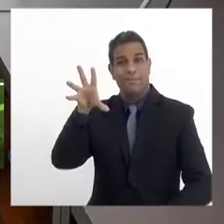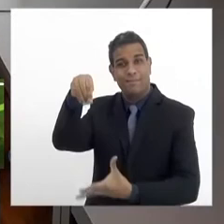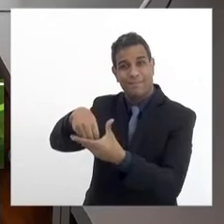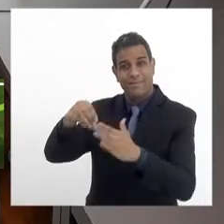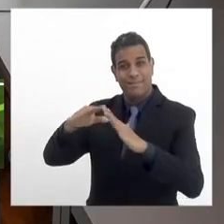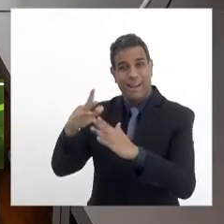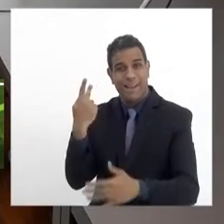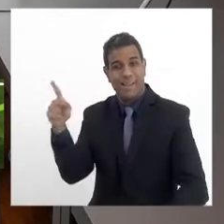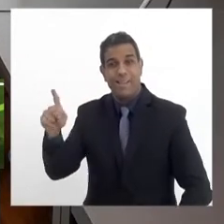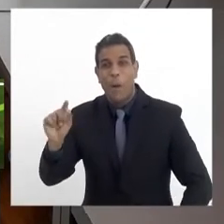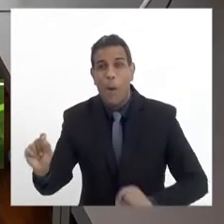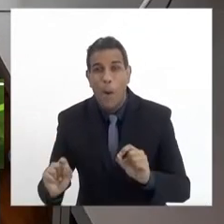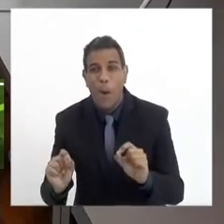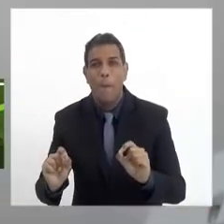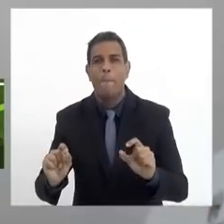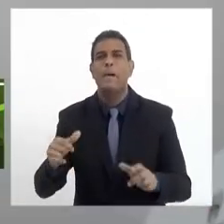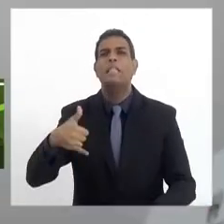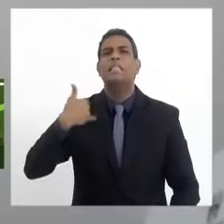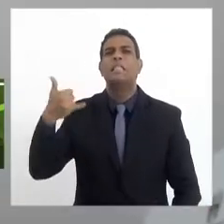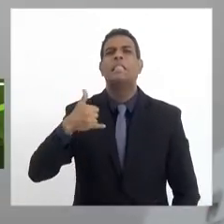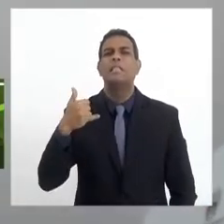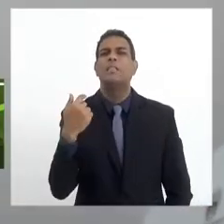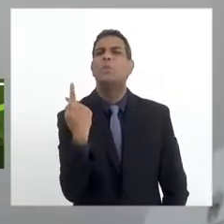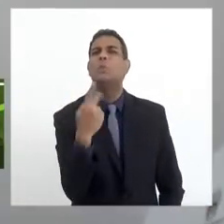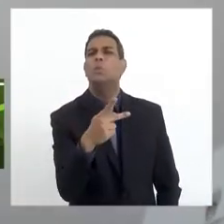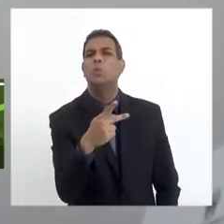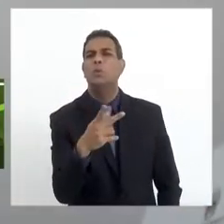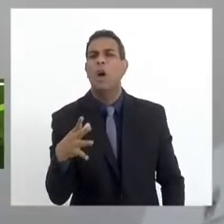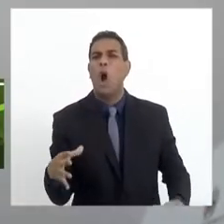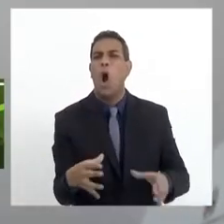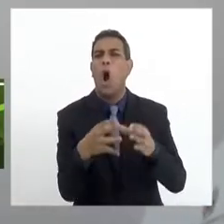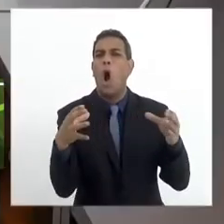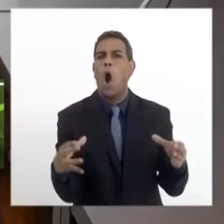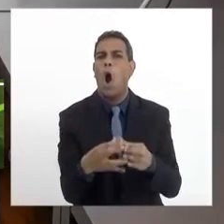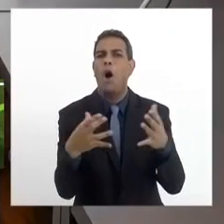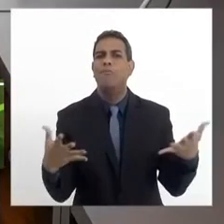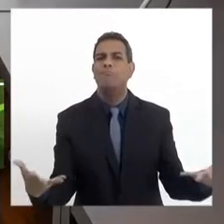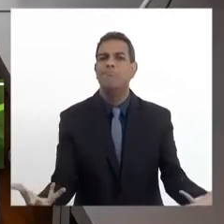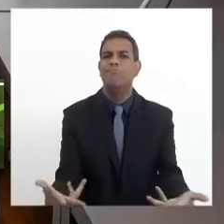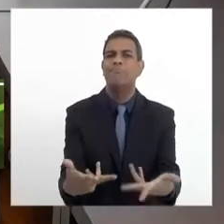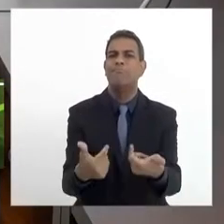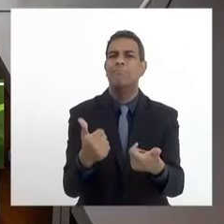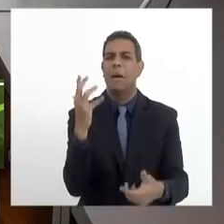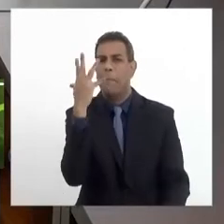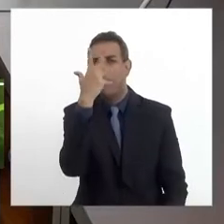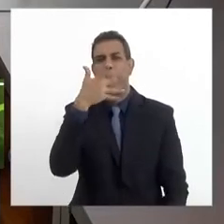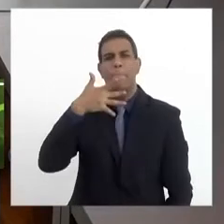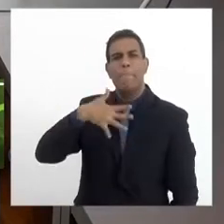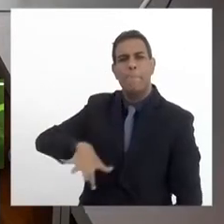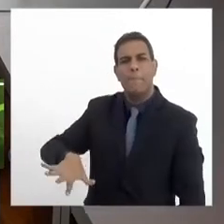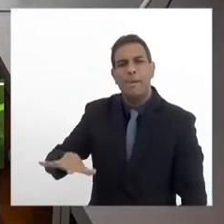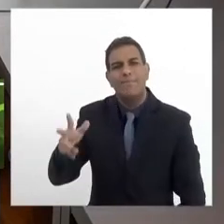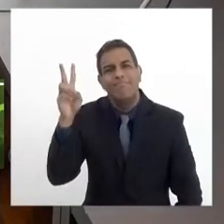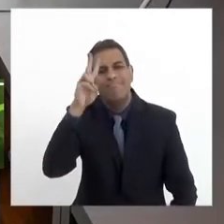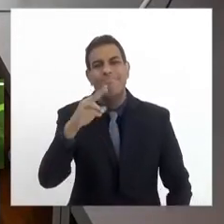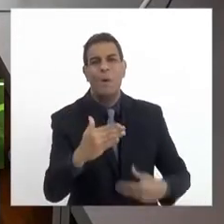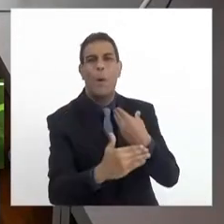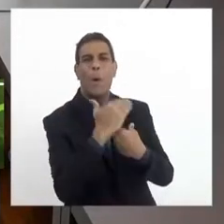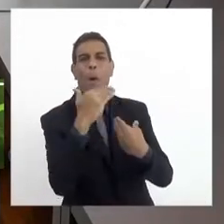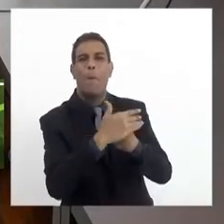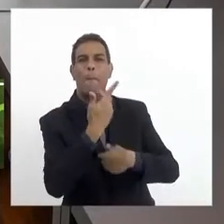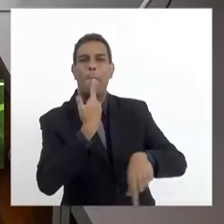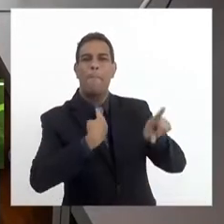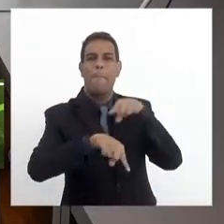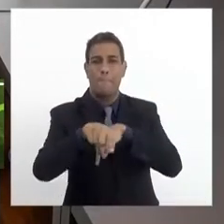aí, já não tenho... Mas que idade, não, que idade tem a menina? Ele convive lindamente com essa belíssima menina, que é uma aula todos os dias, e por isso